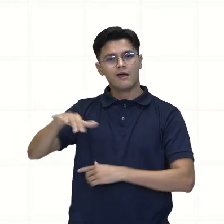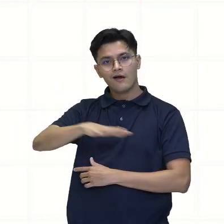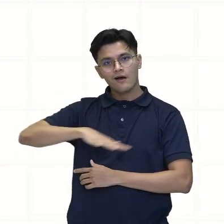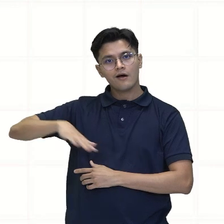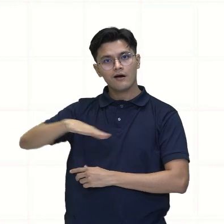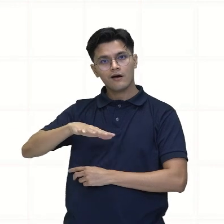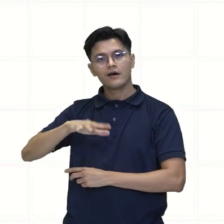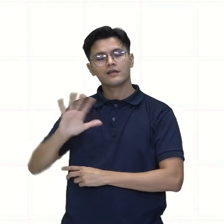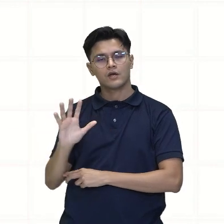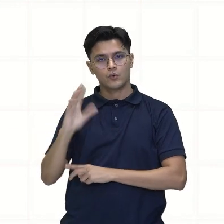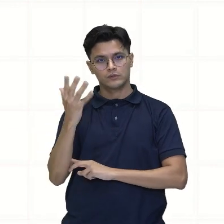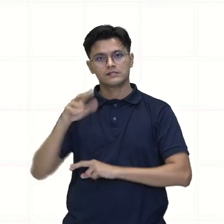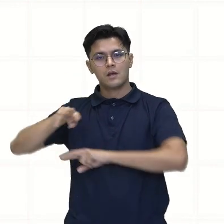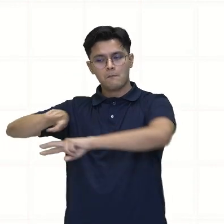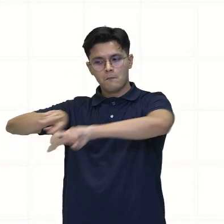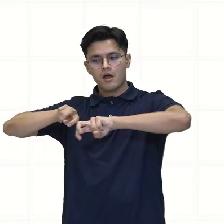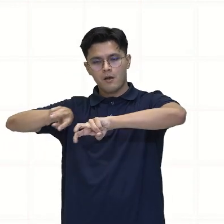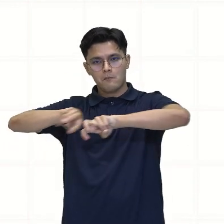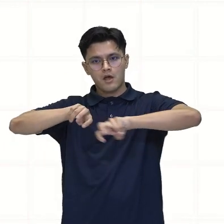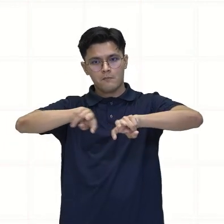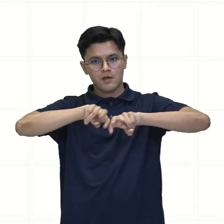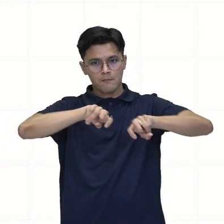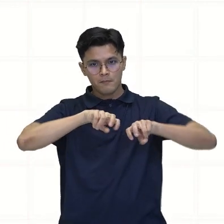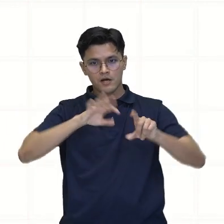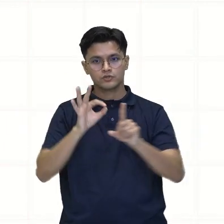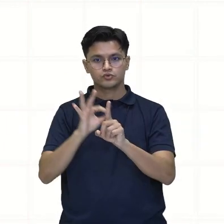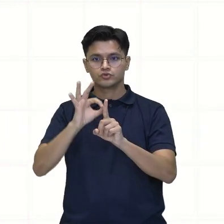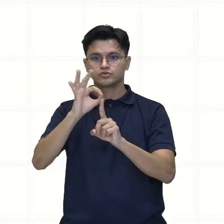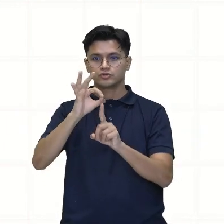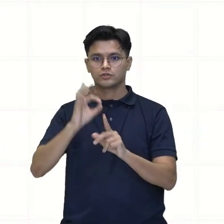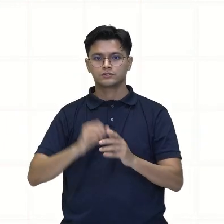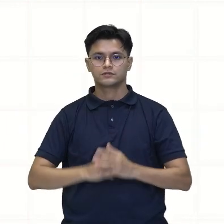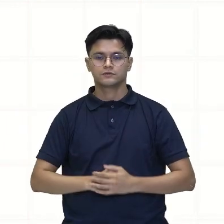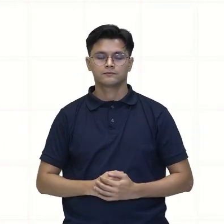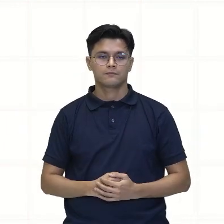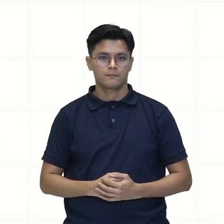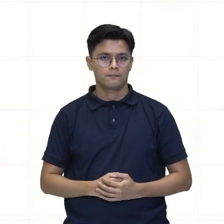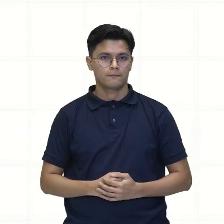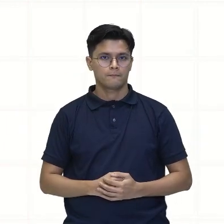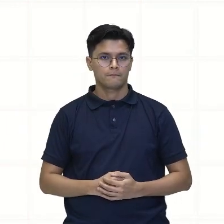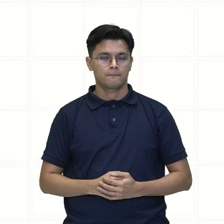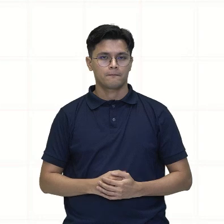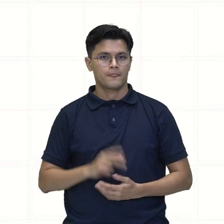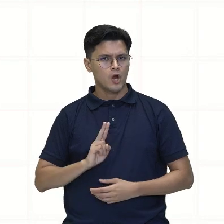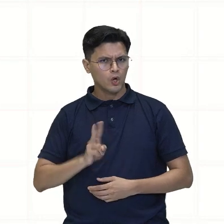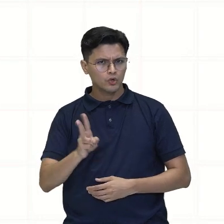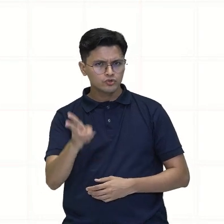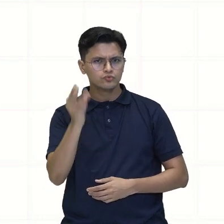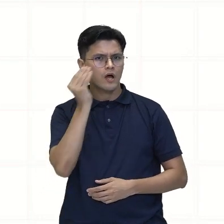colhida de soja, certo? E aí a gente continua verificando